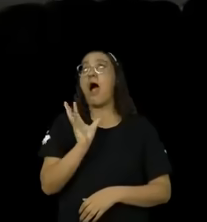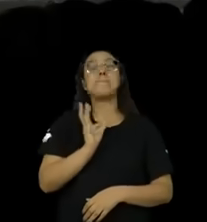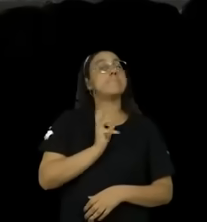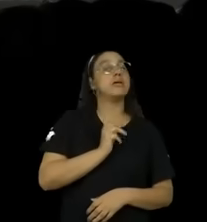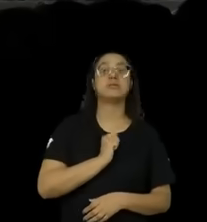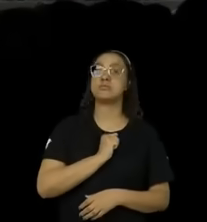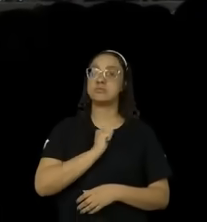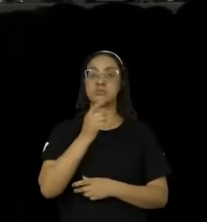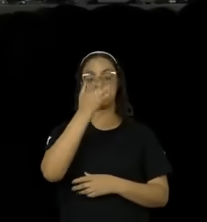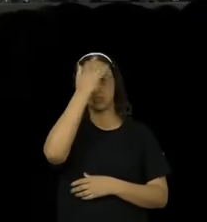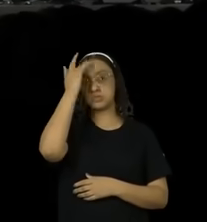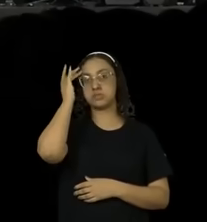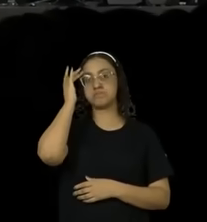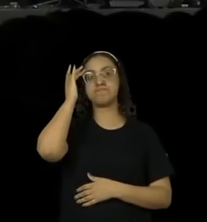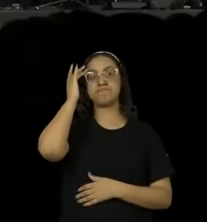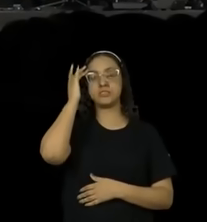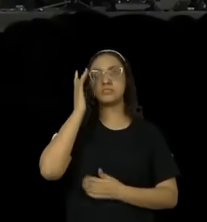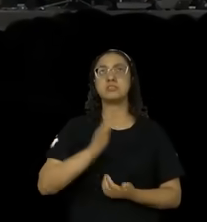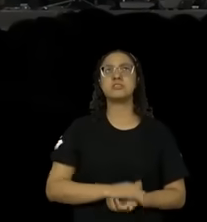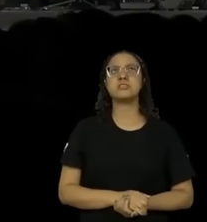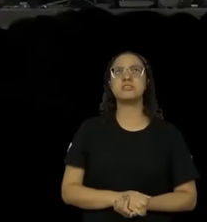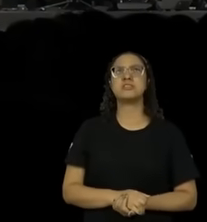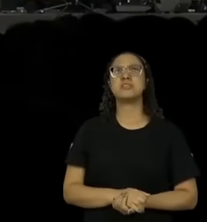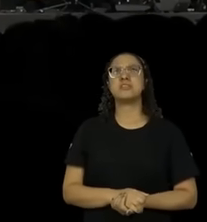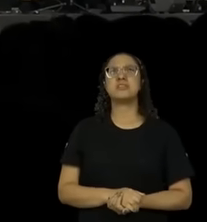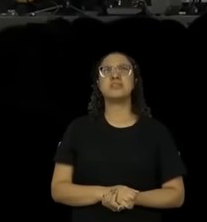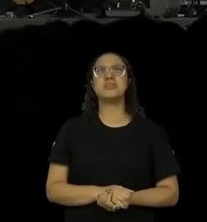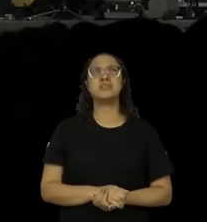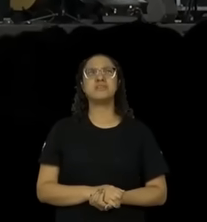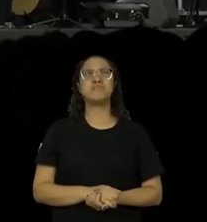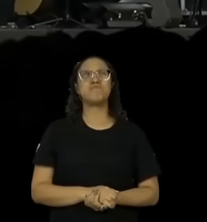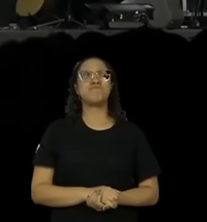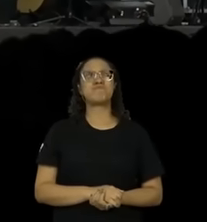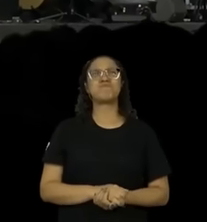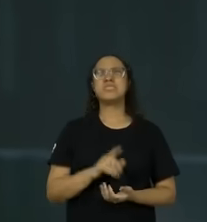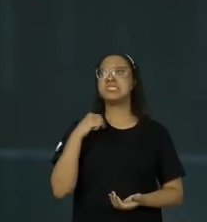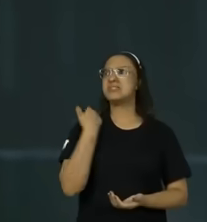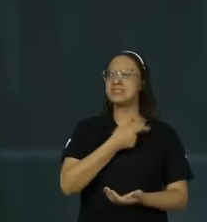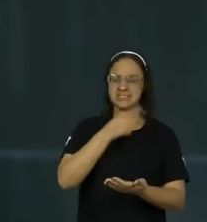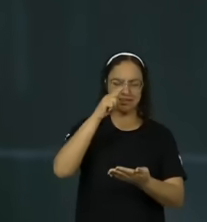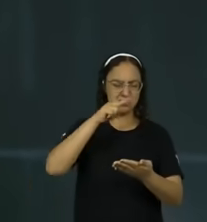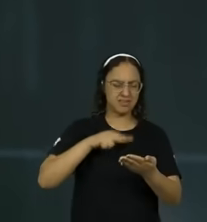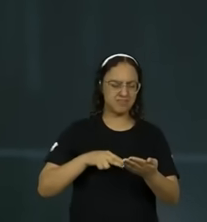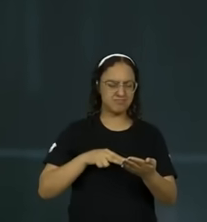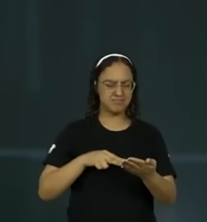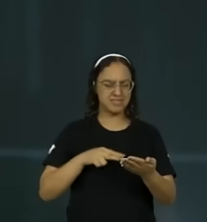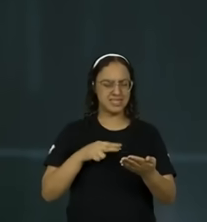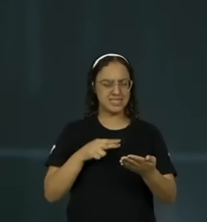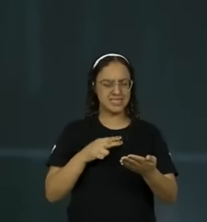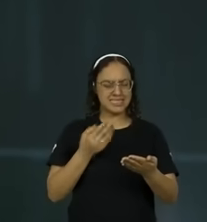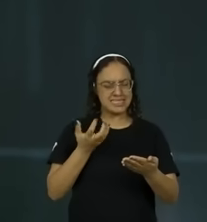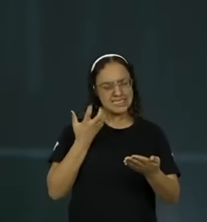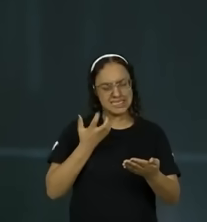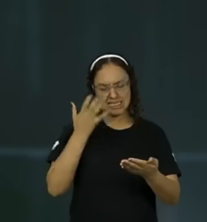Esse texto é incrível, porque a força de José estava nisso. O desafio de entender